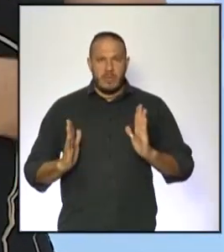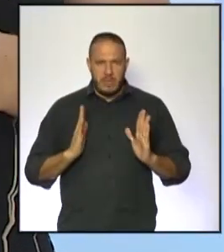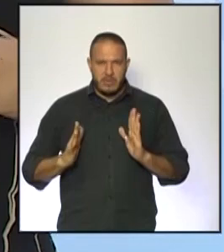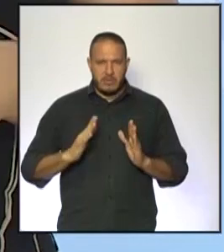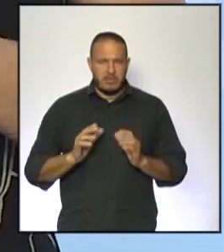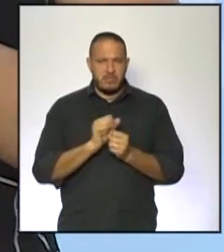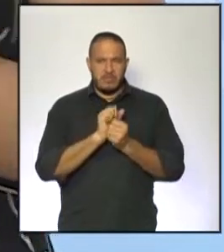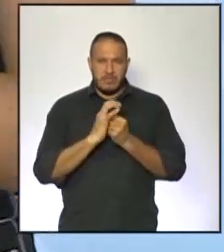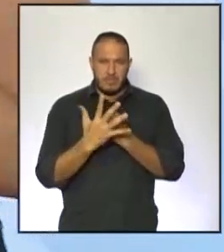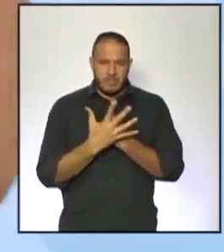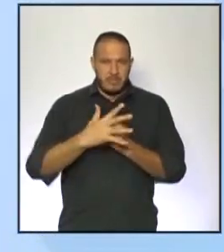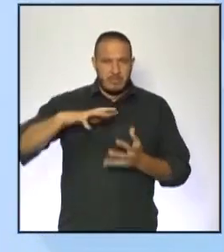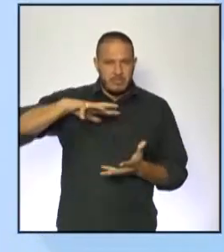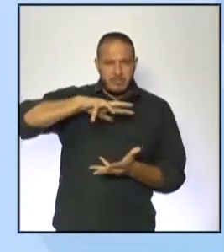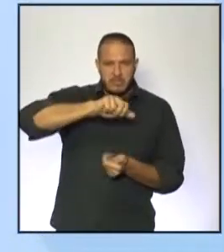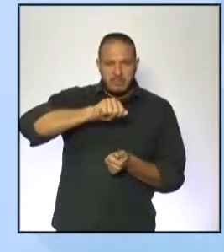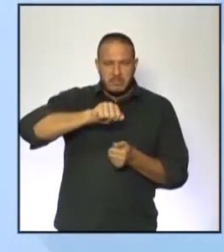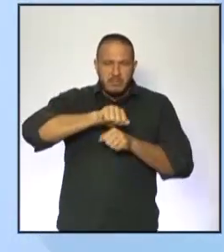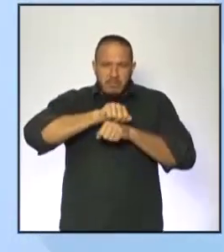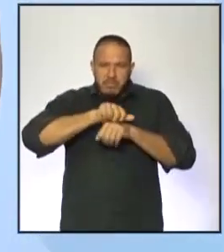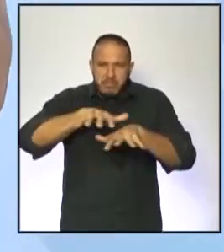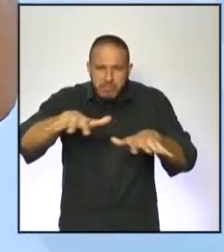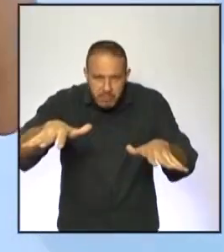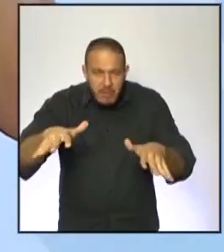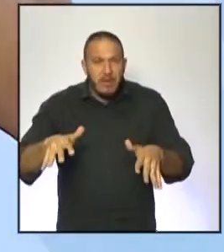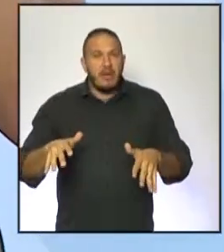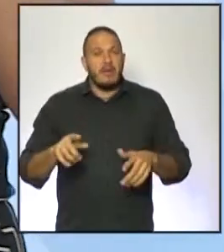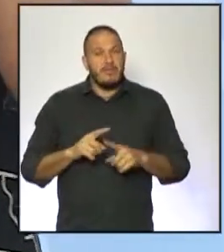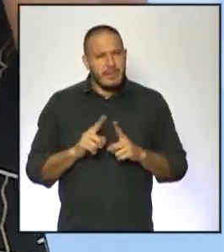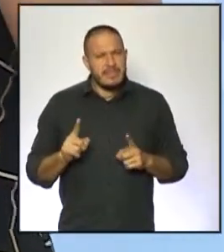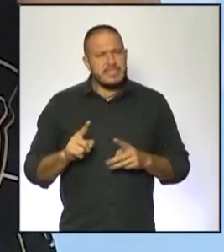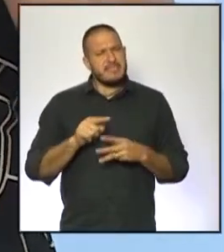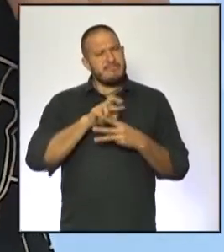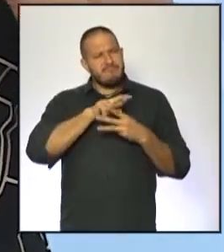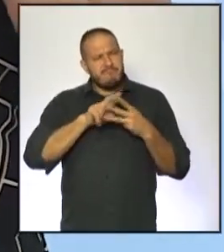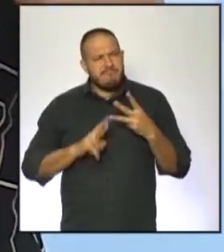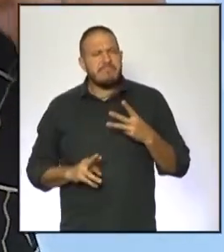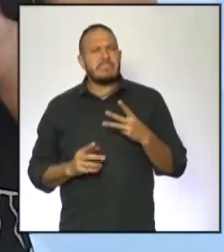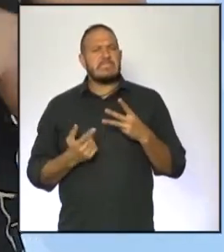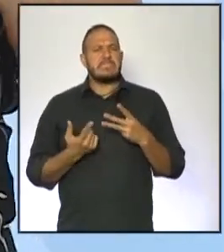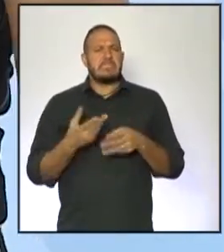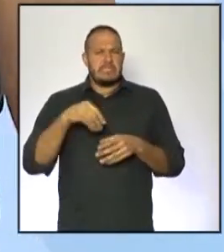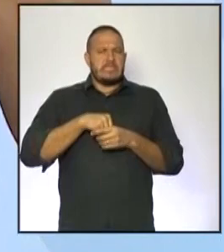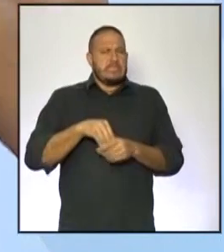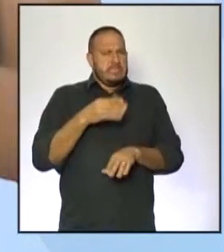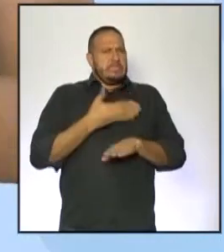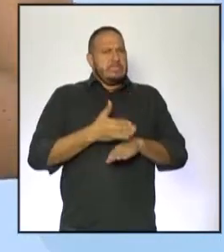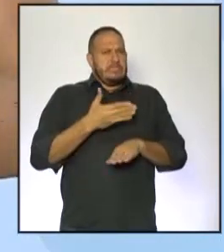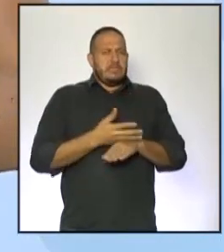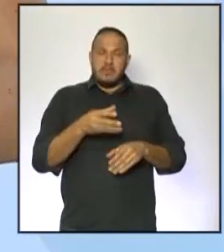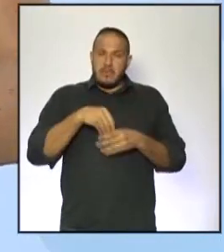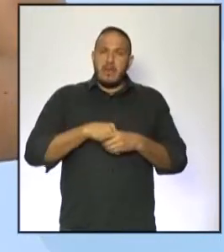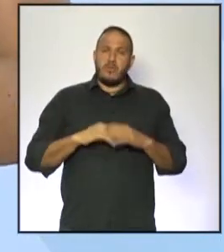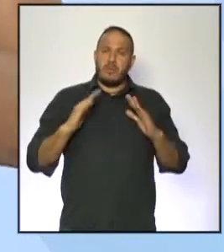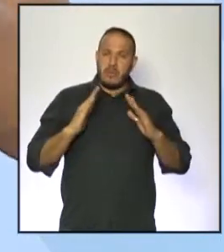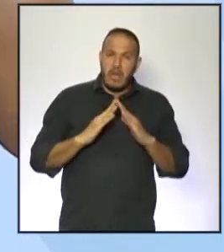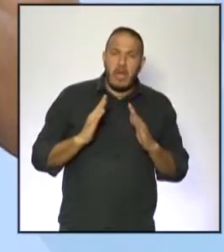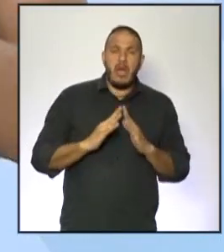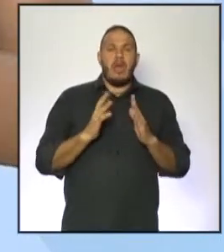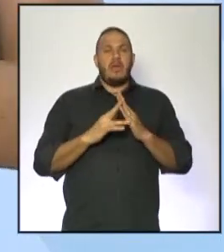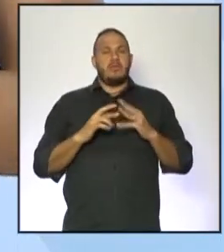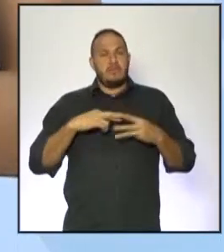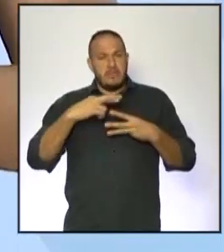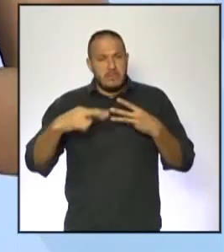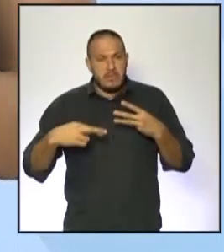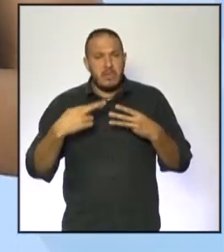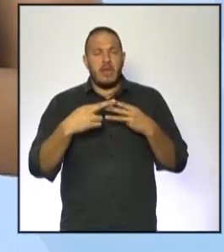você praticar esses 3 R's, guardando um cantinho aí na sua casa para essa prática de reciclar